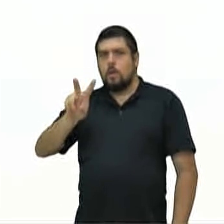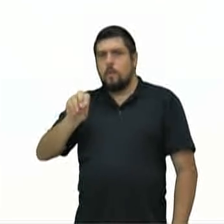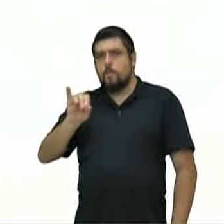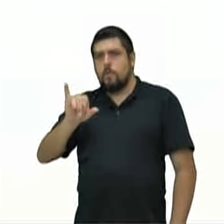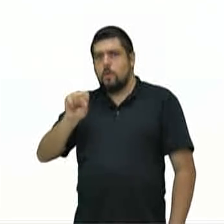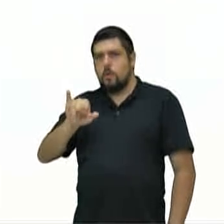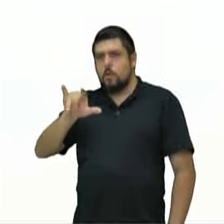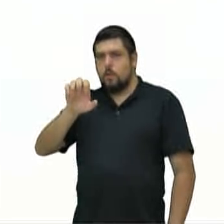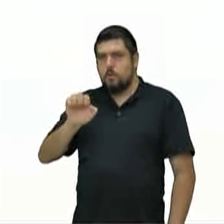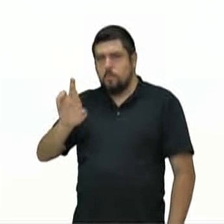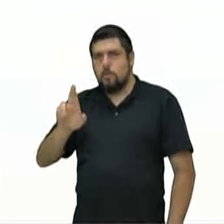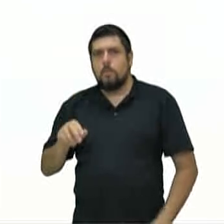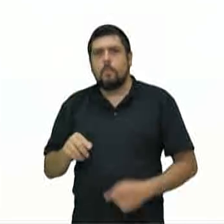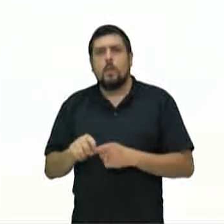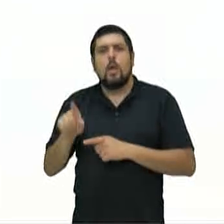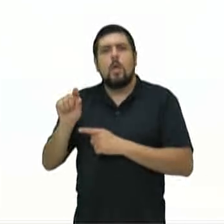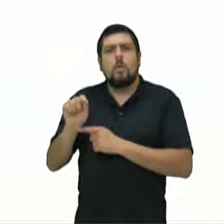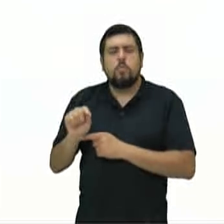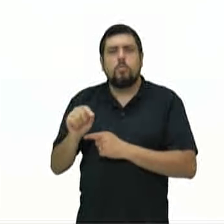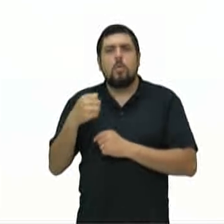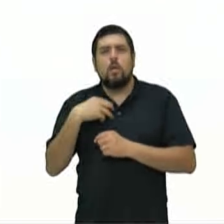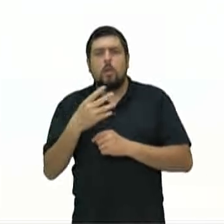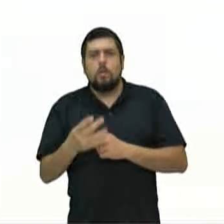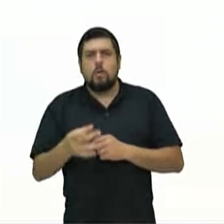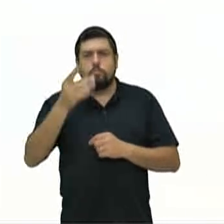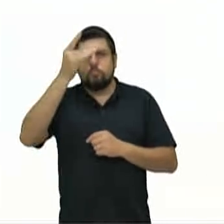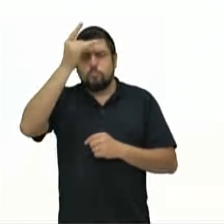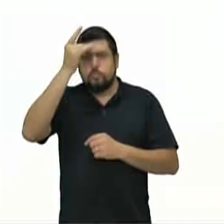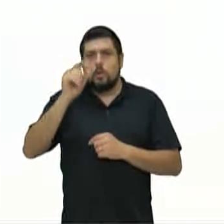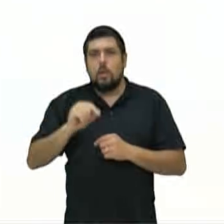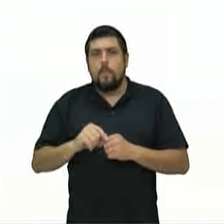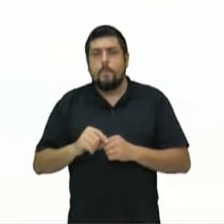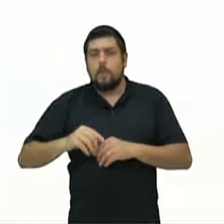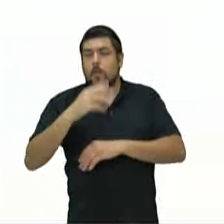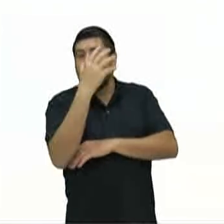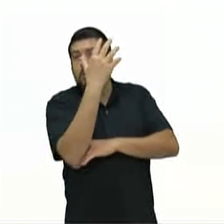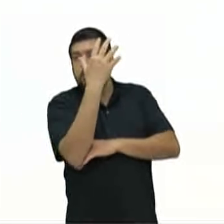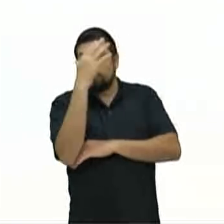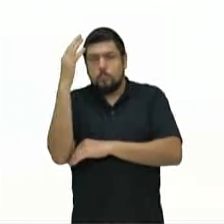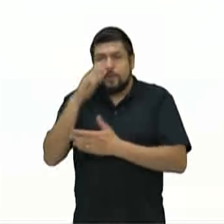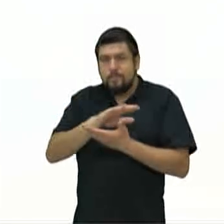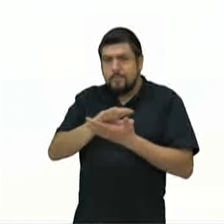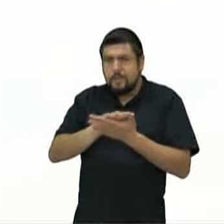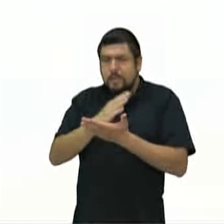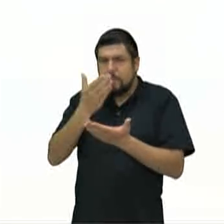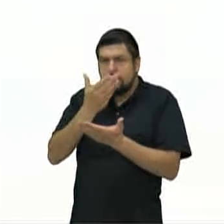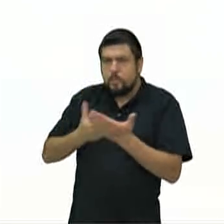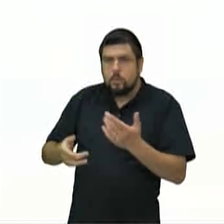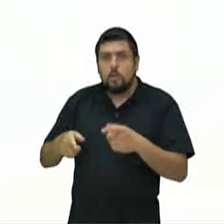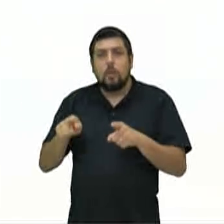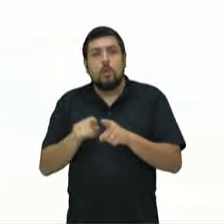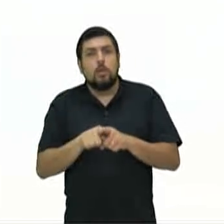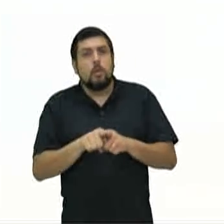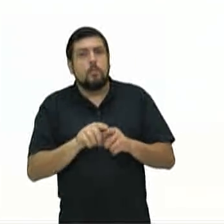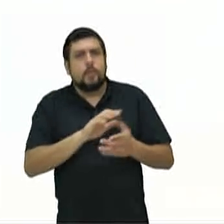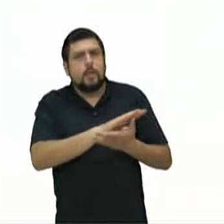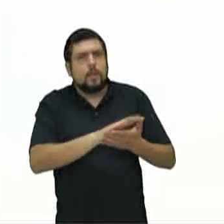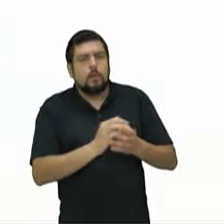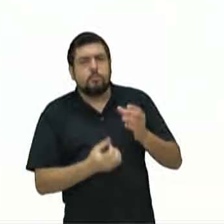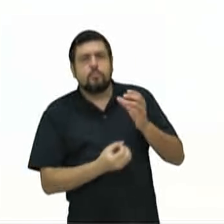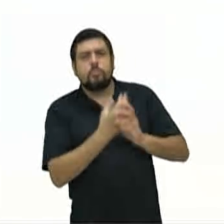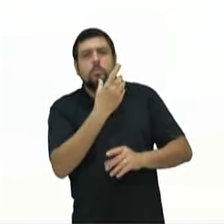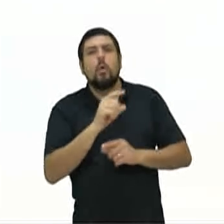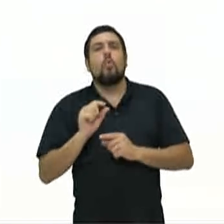matéria, tornou imortal o pensamento de que na natureza nada se perde e nada se cria, tudo se